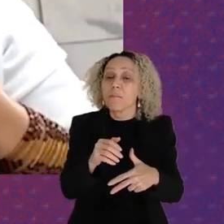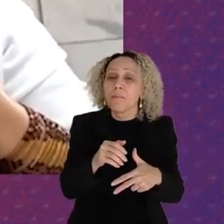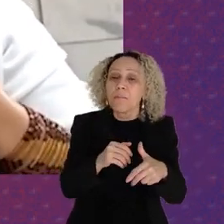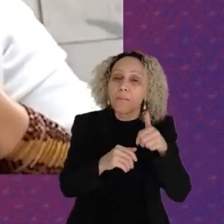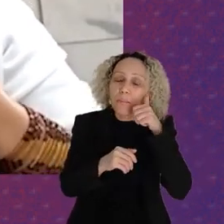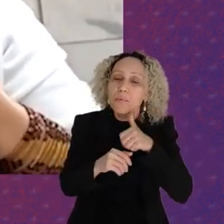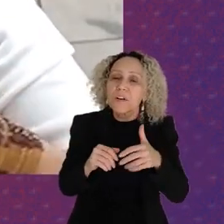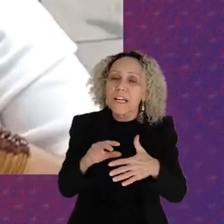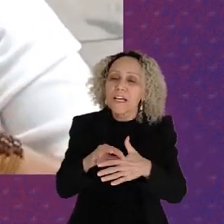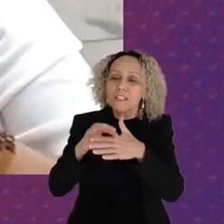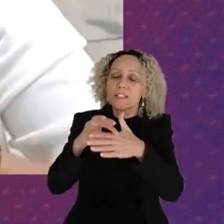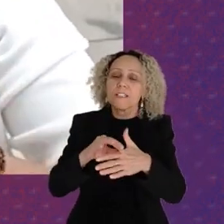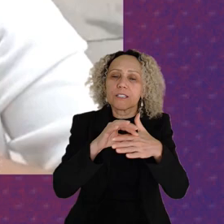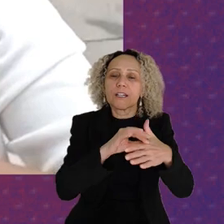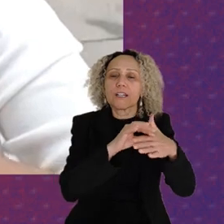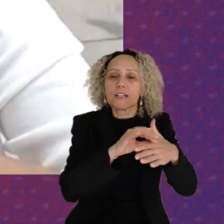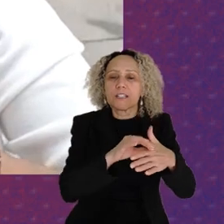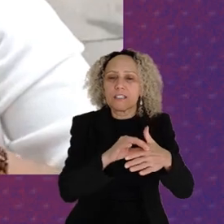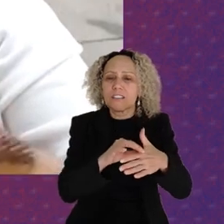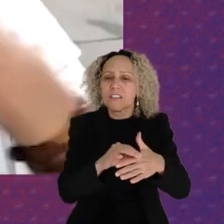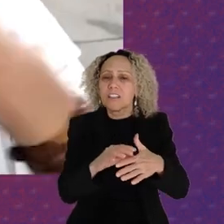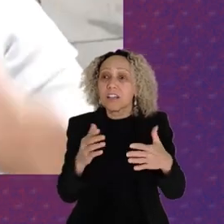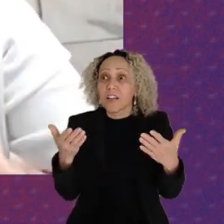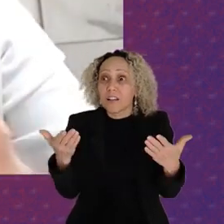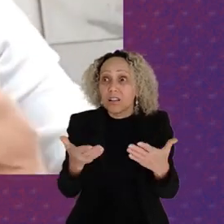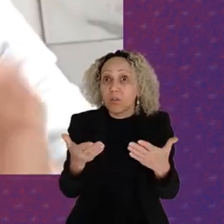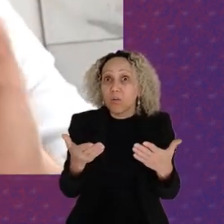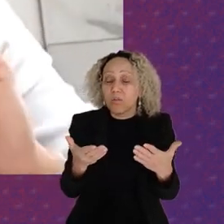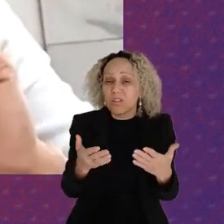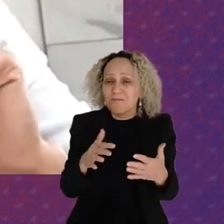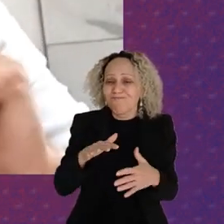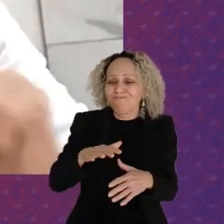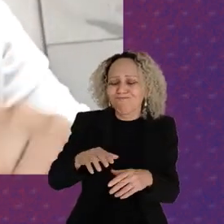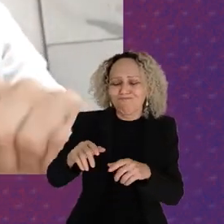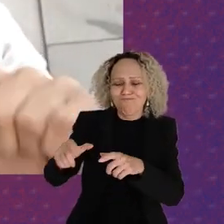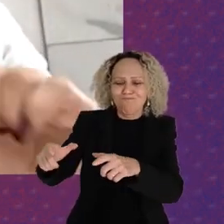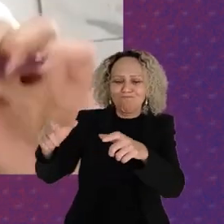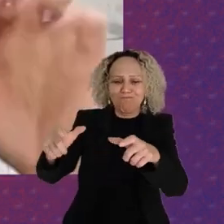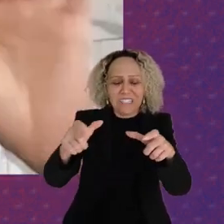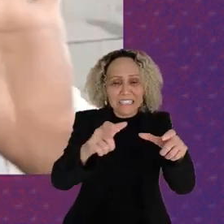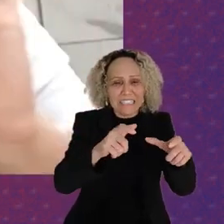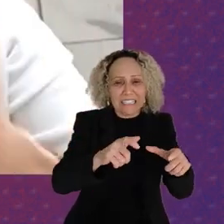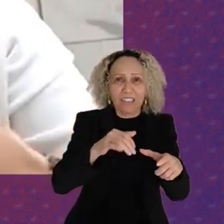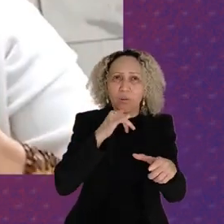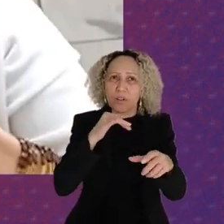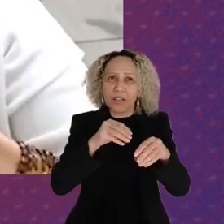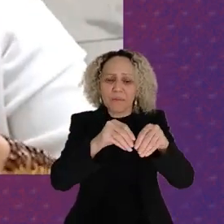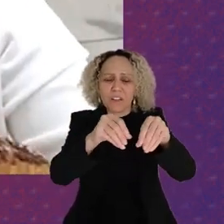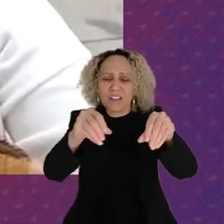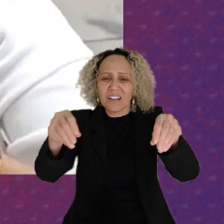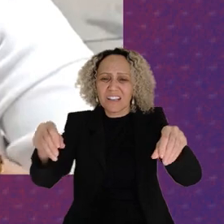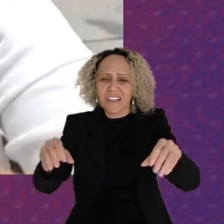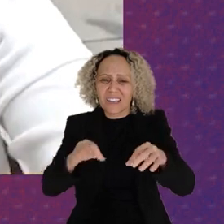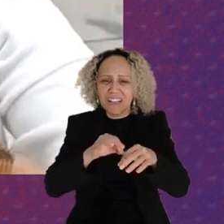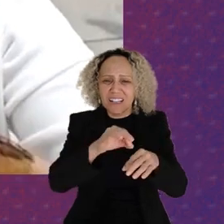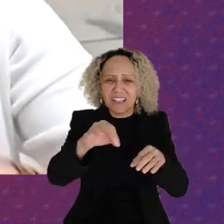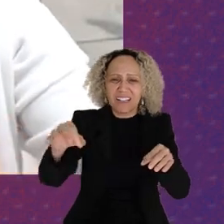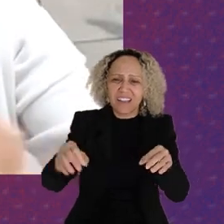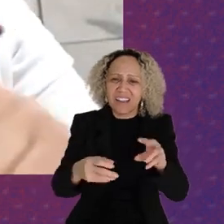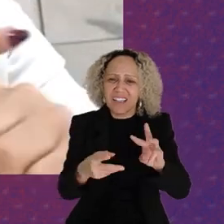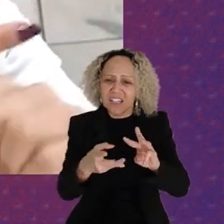em conflitos territoriais mesmo, então por demarcação de terras indígenas, por reconhecimento de